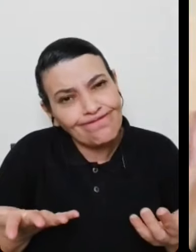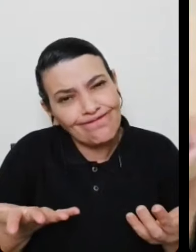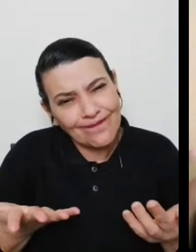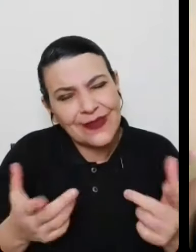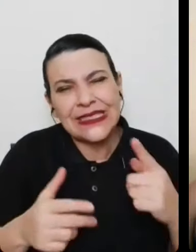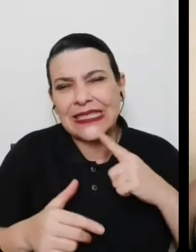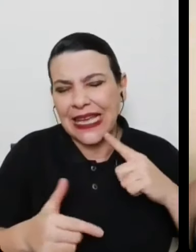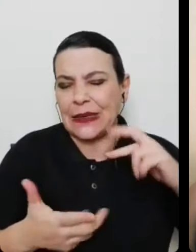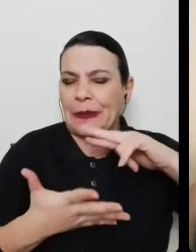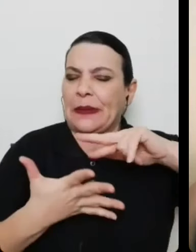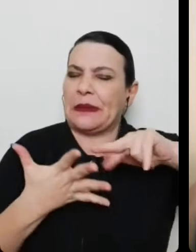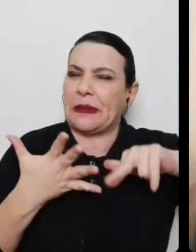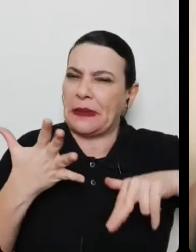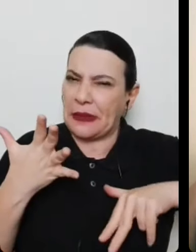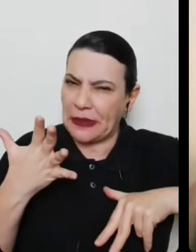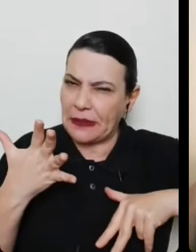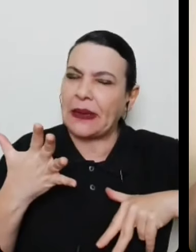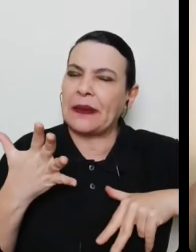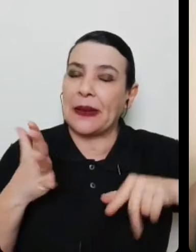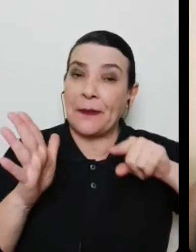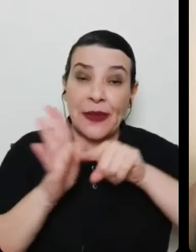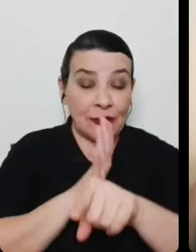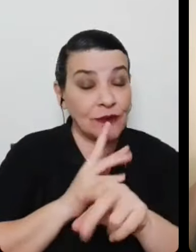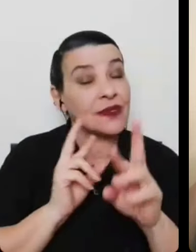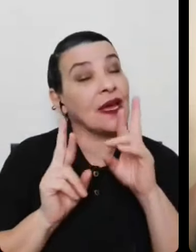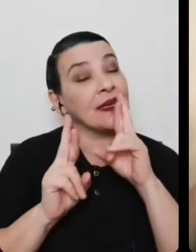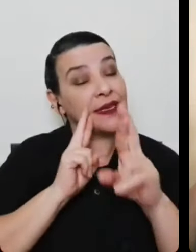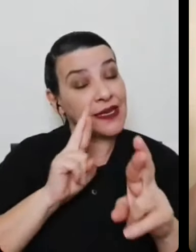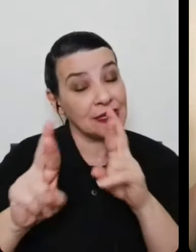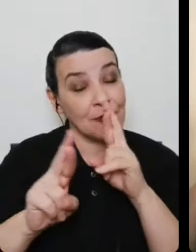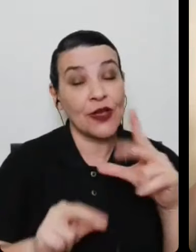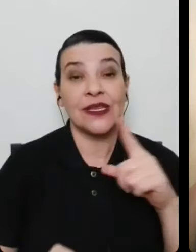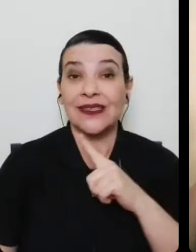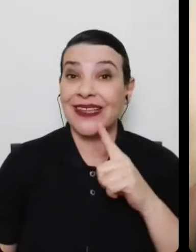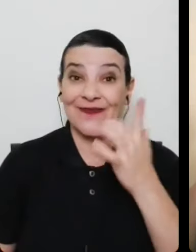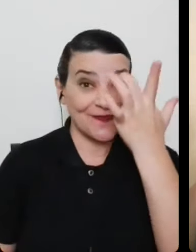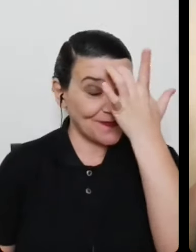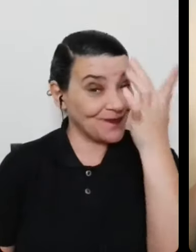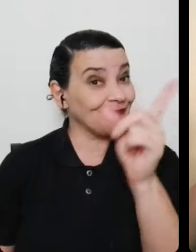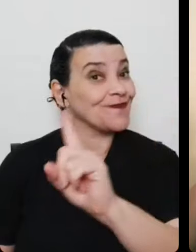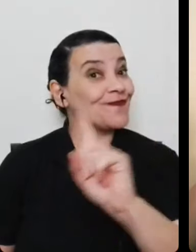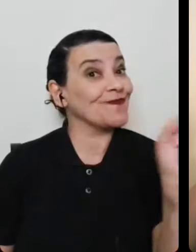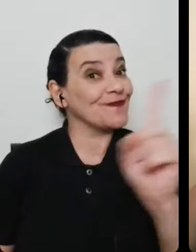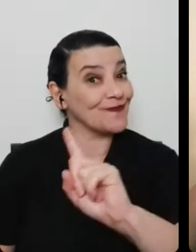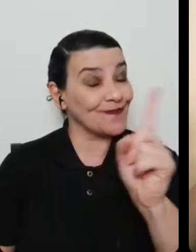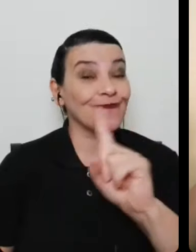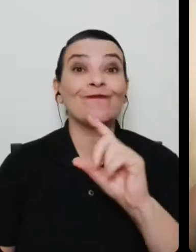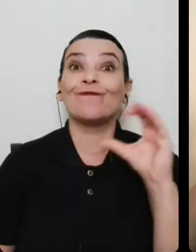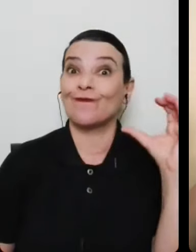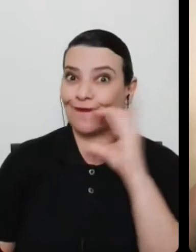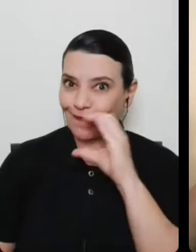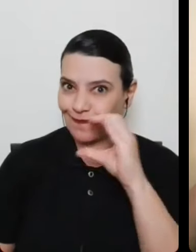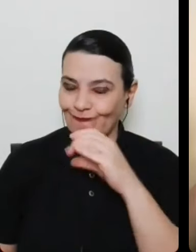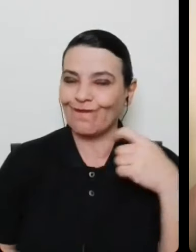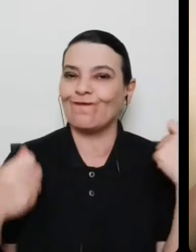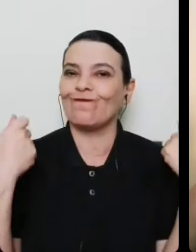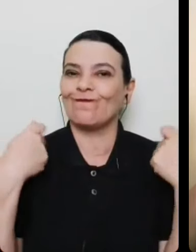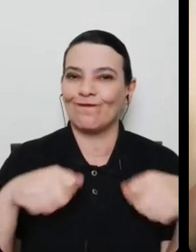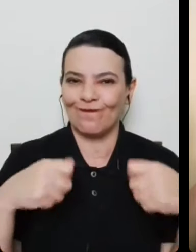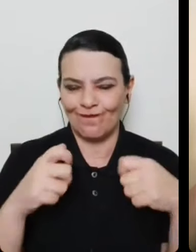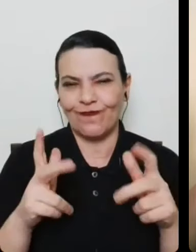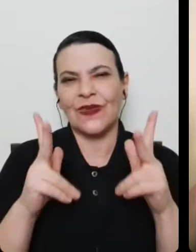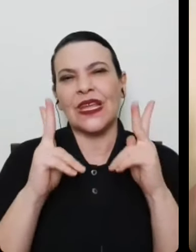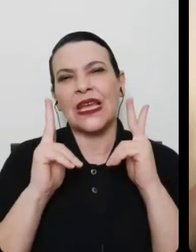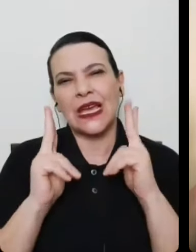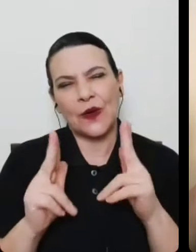muitas respostas possíveis. A questão não é simples, mas é urgente, né? Como muitas